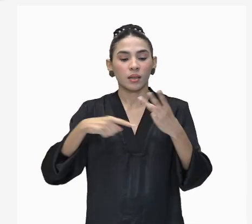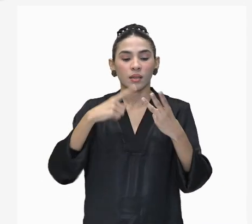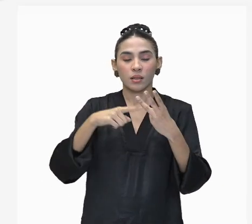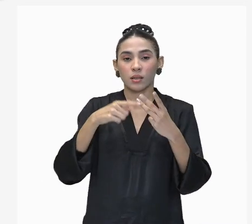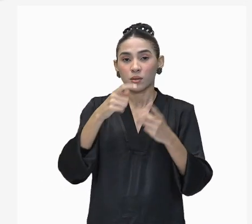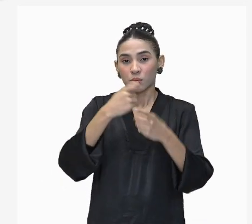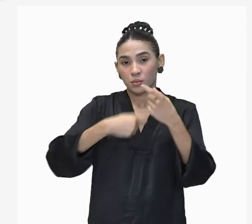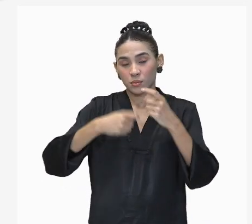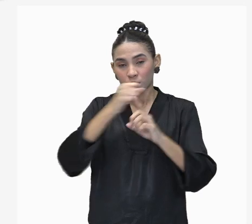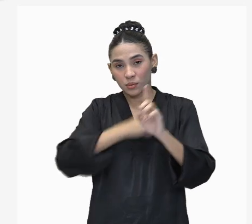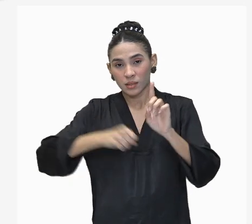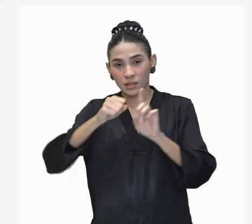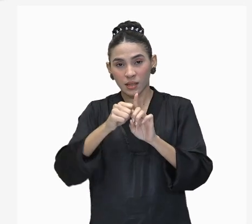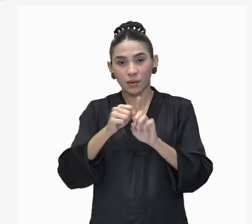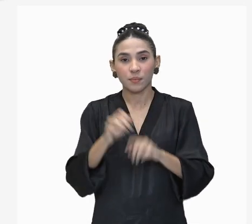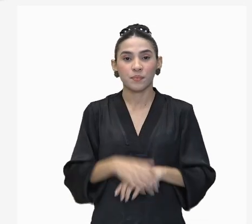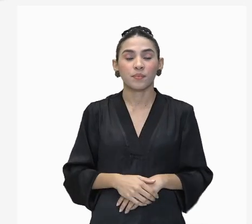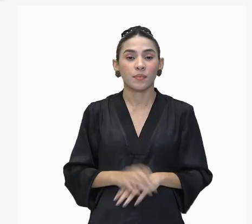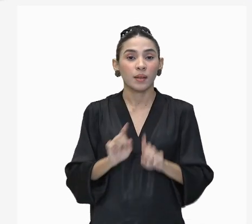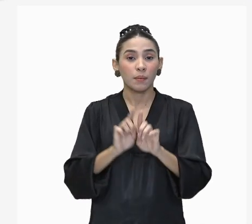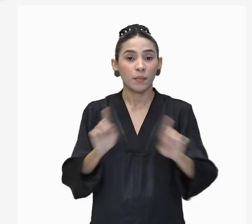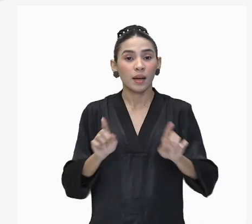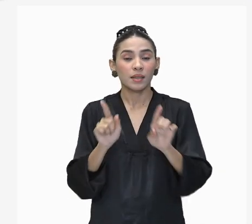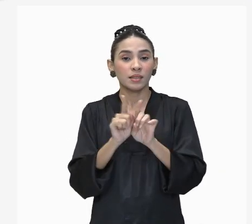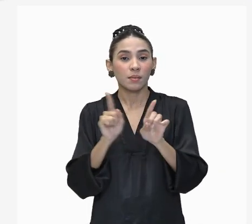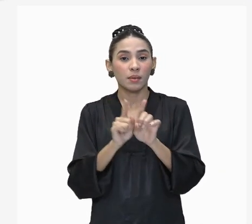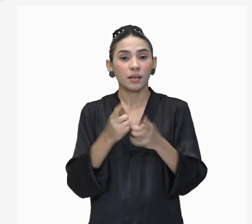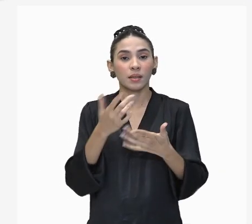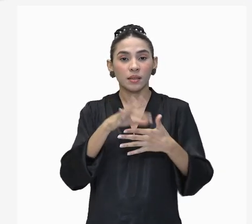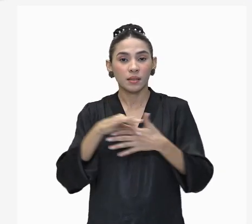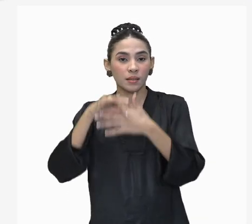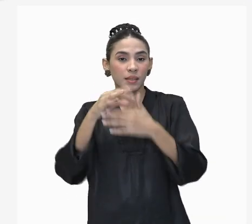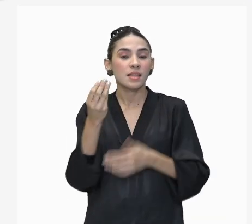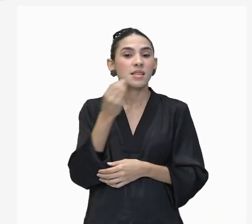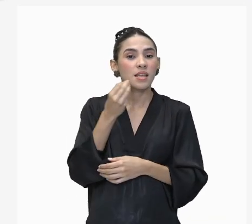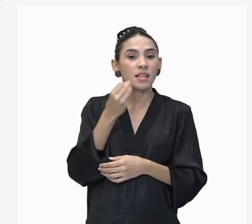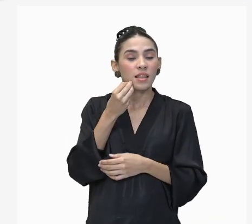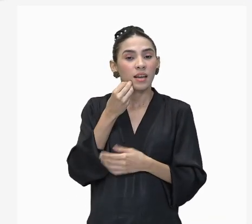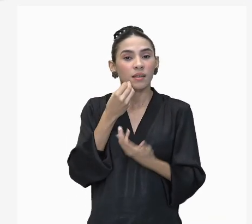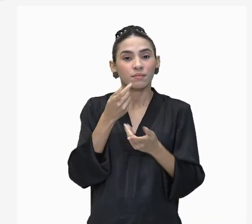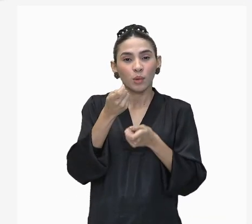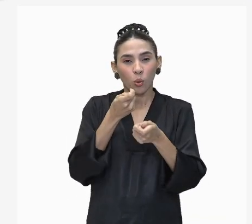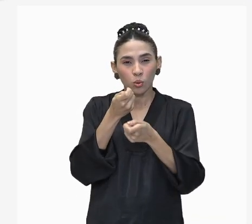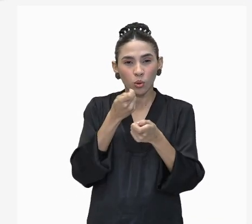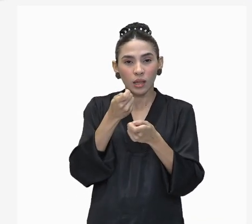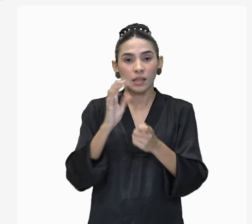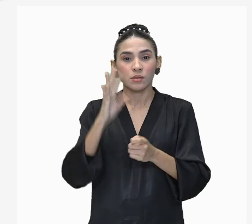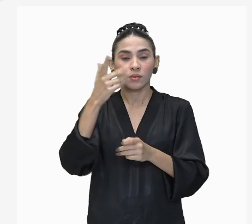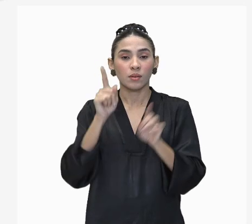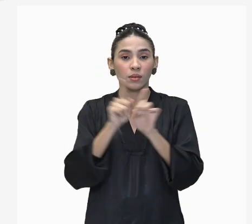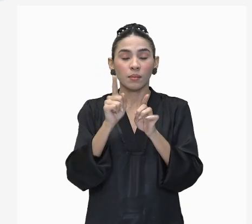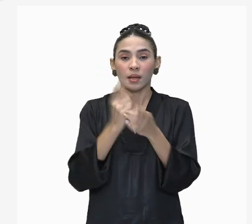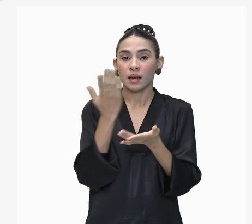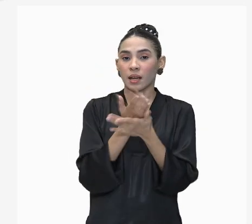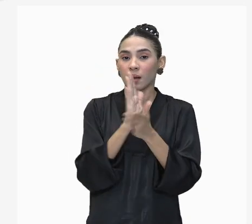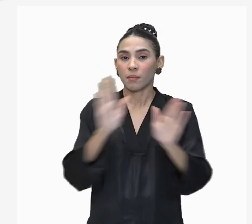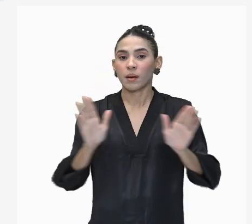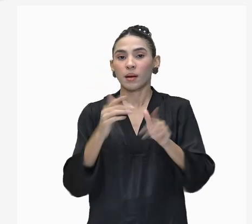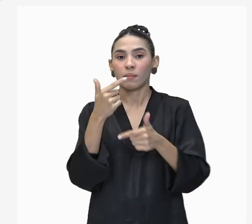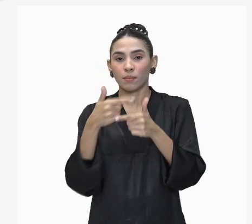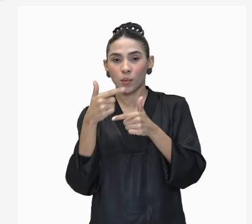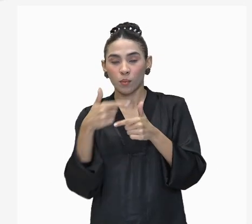dos tenentes uma forma, né, de eles poderem ali tentar mediar a situação e acabar ali com esses